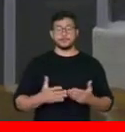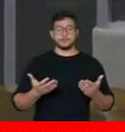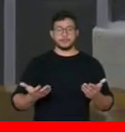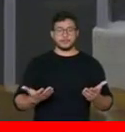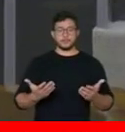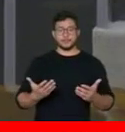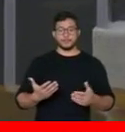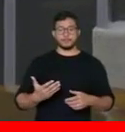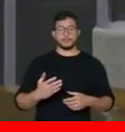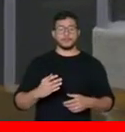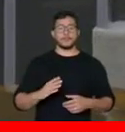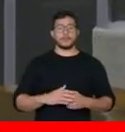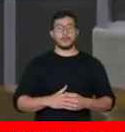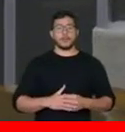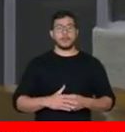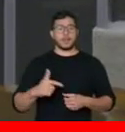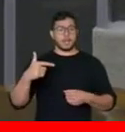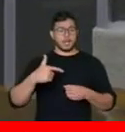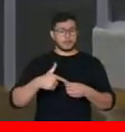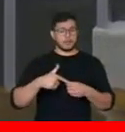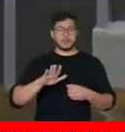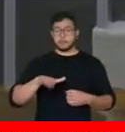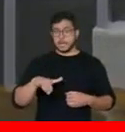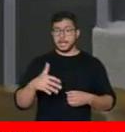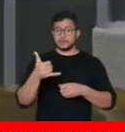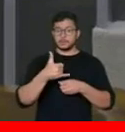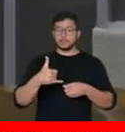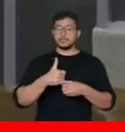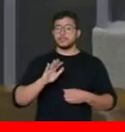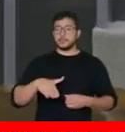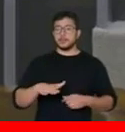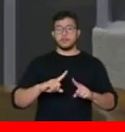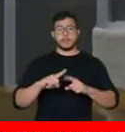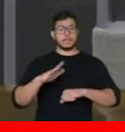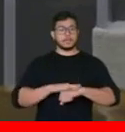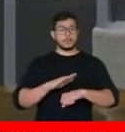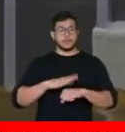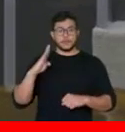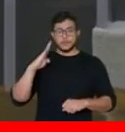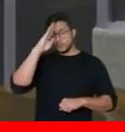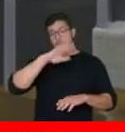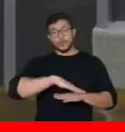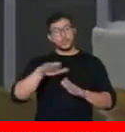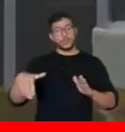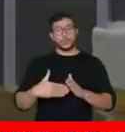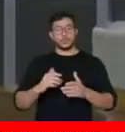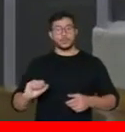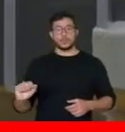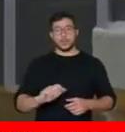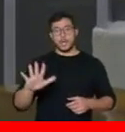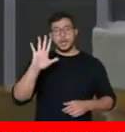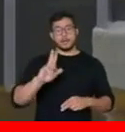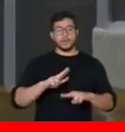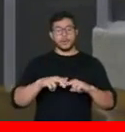tempo de Lula era barata e o diesel também. No tempo de Bolsonaro está tudo muito caro. Por quê? Porque o preço está